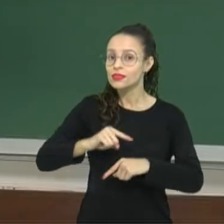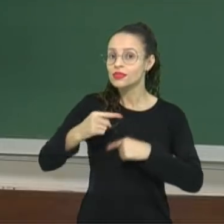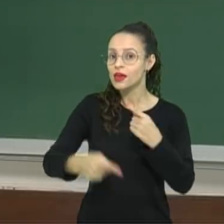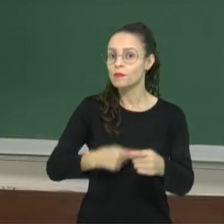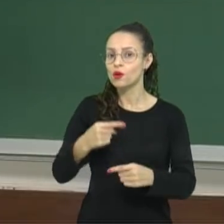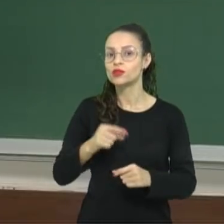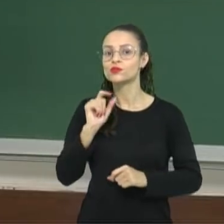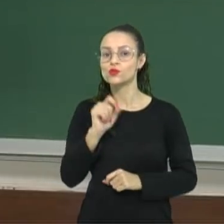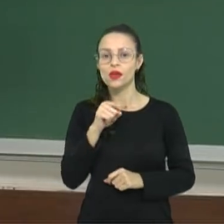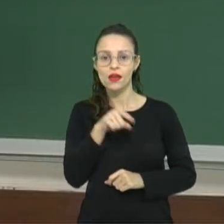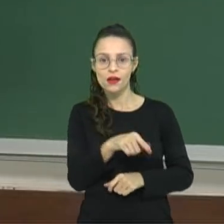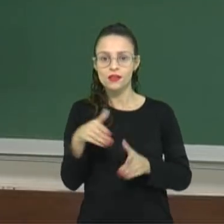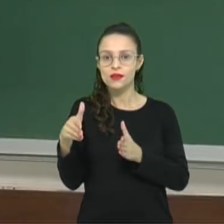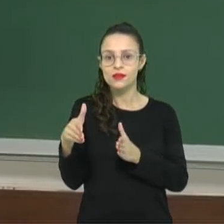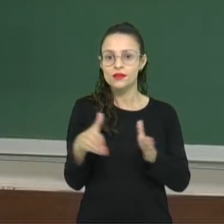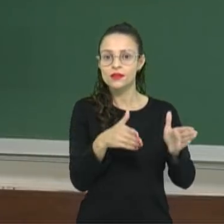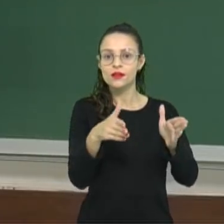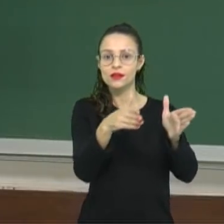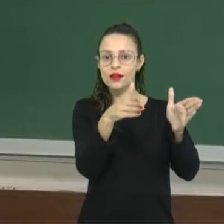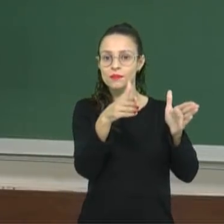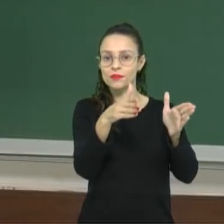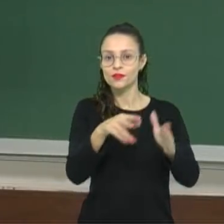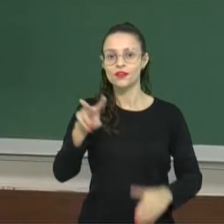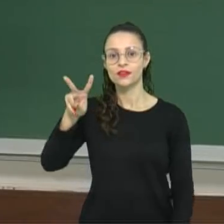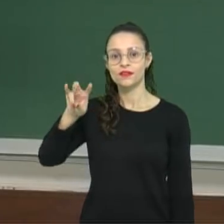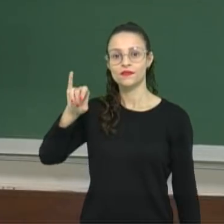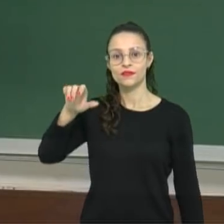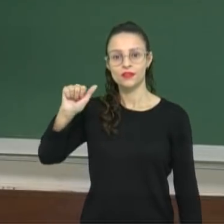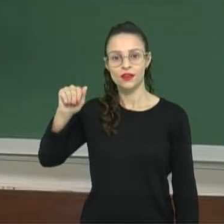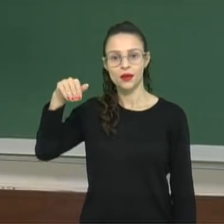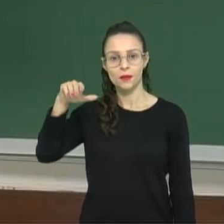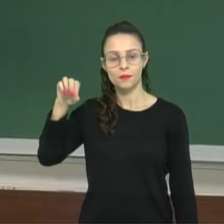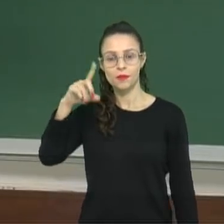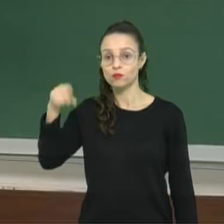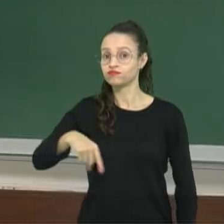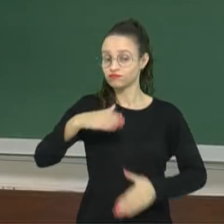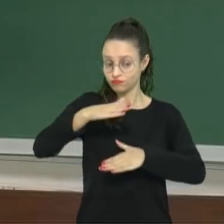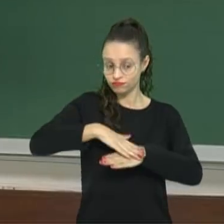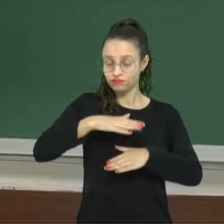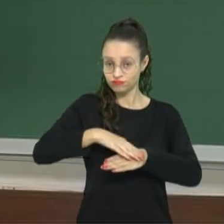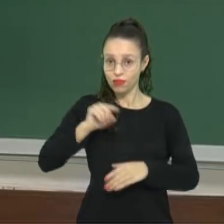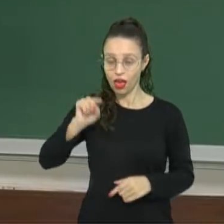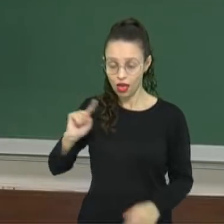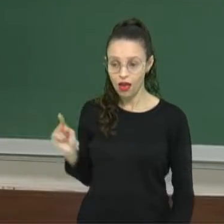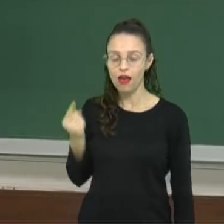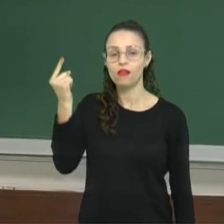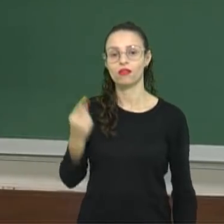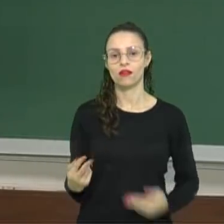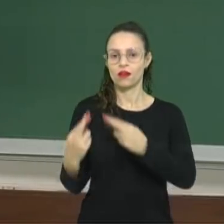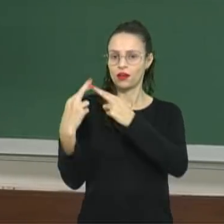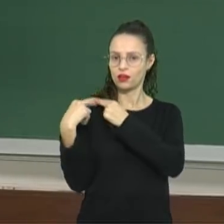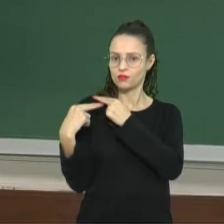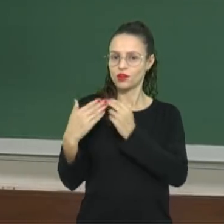ser conhecido ali como o caminho de Viamão. Então ele foi o responsável por esse início deste caminho que